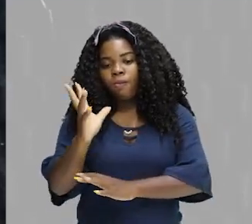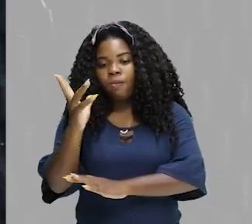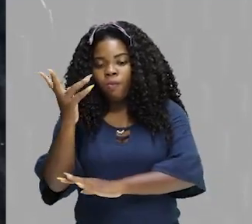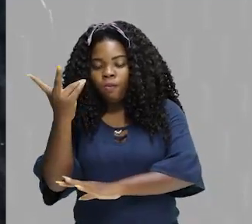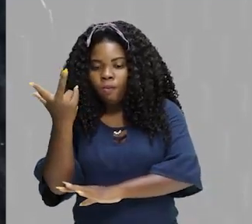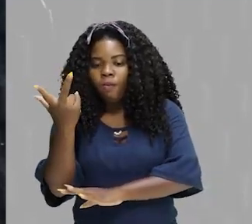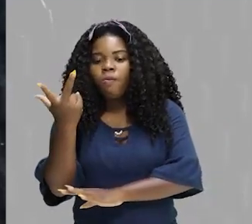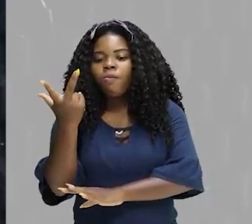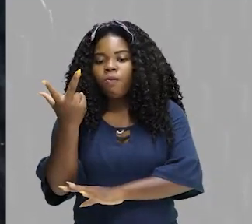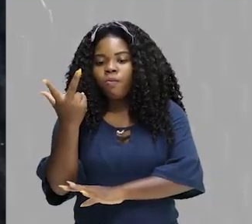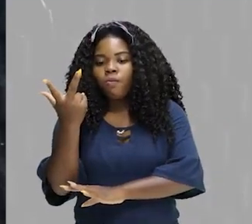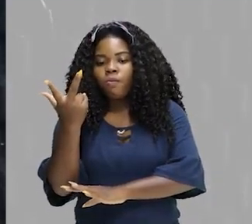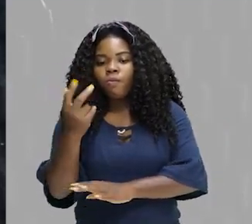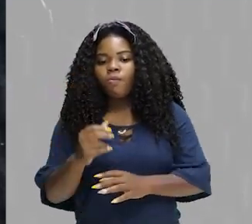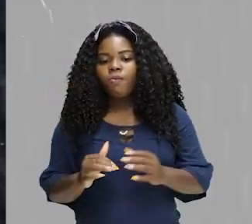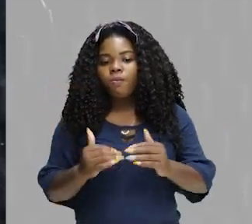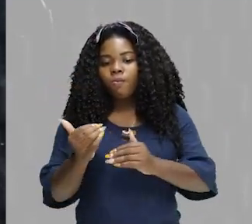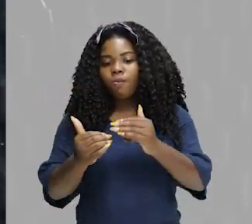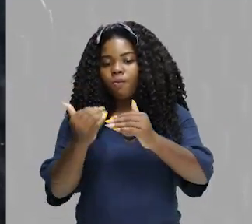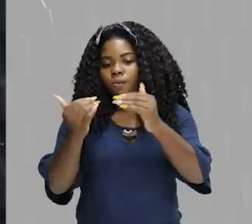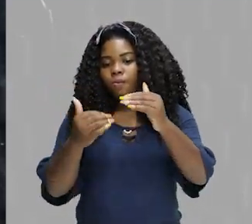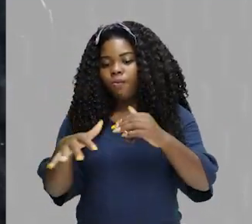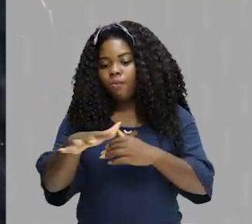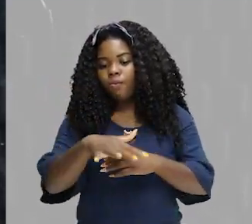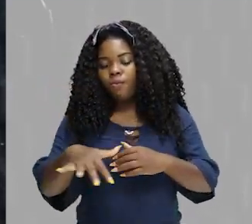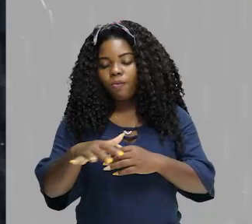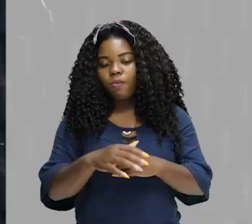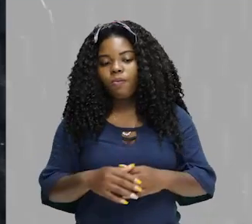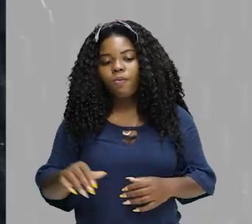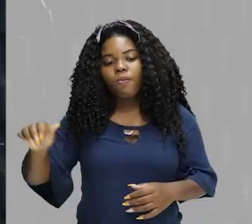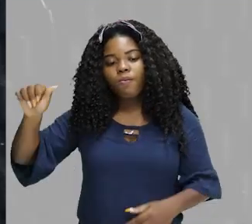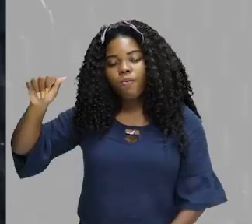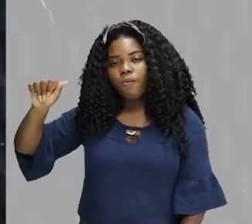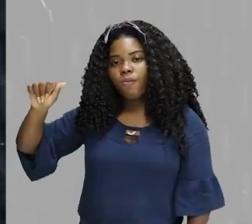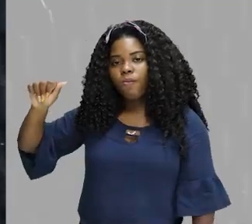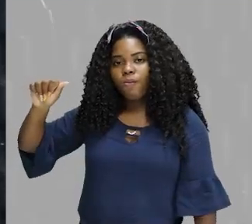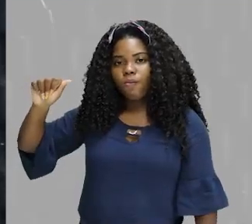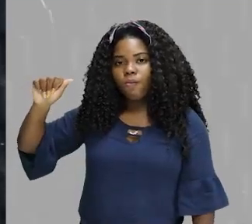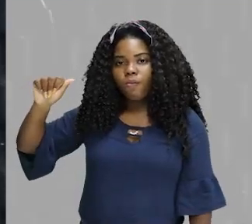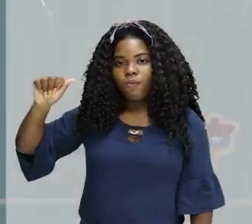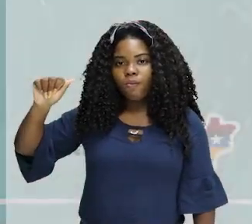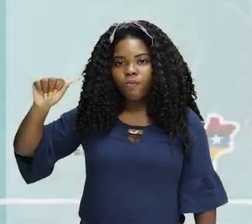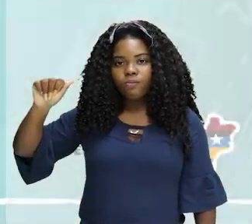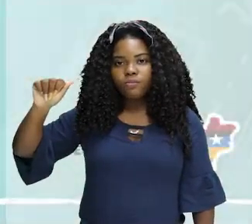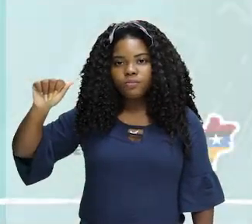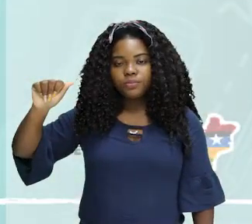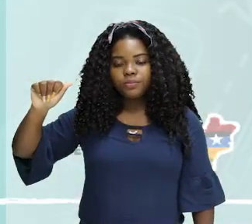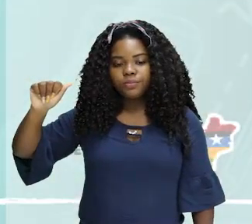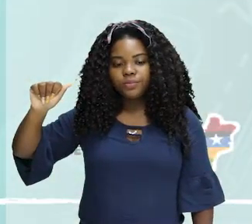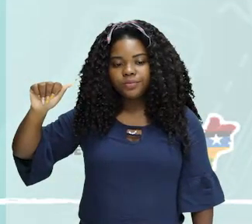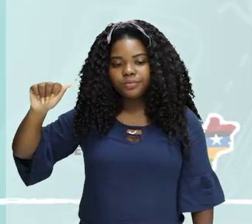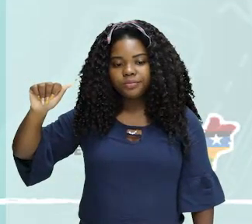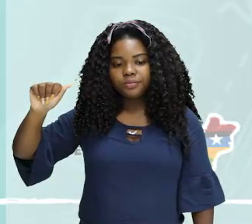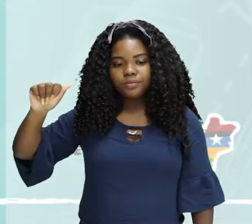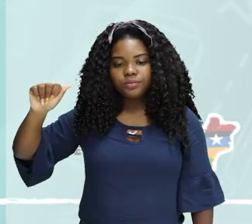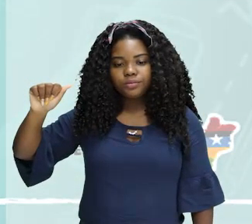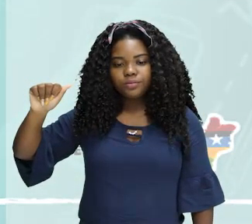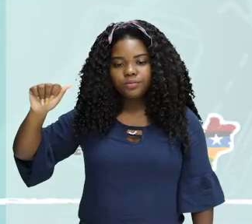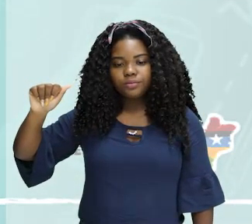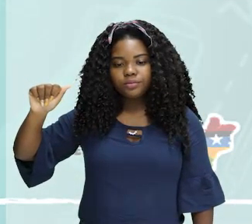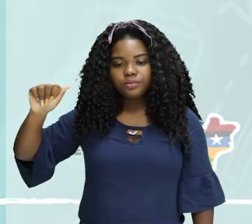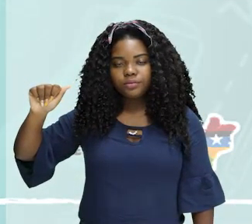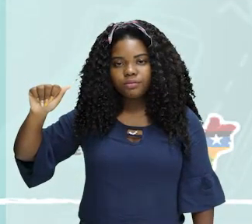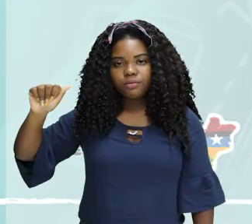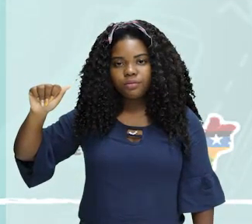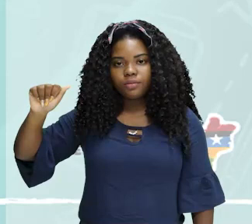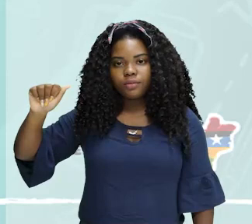fanerógamas obtivessem sucesso no ambiente terrestre? Letra A. A propagação por meio de frutos e